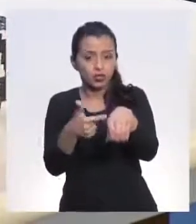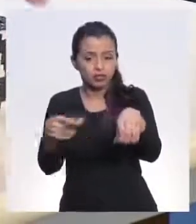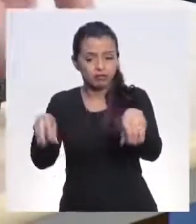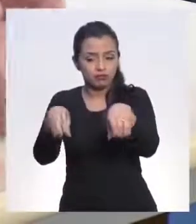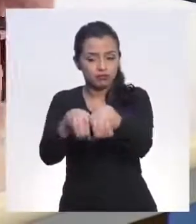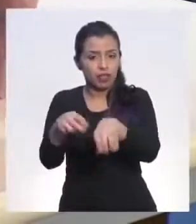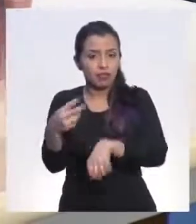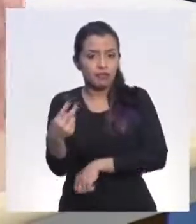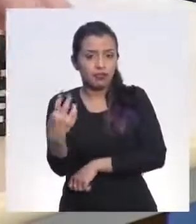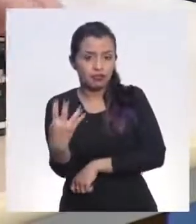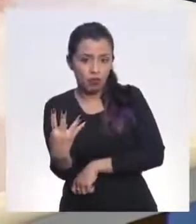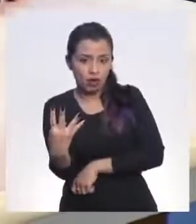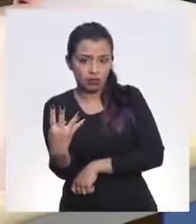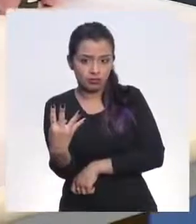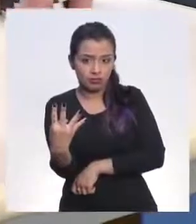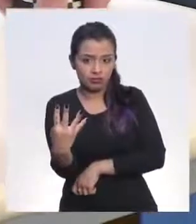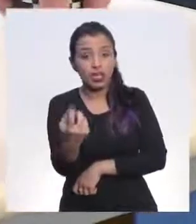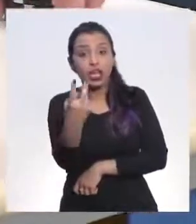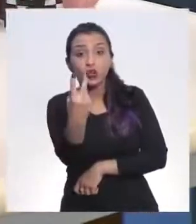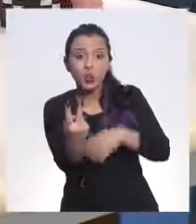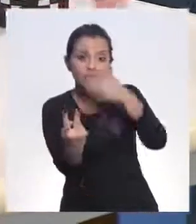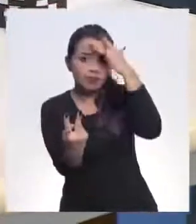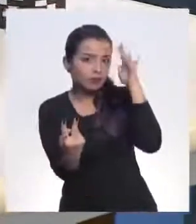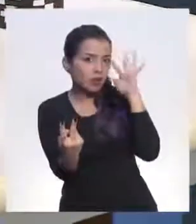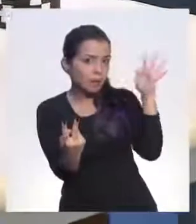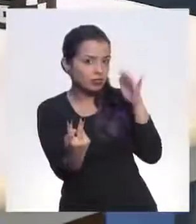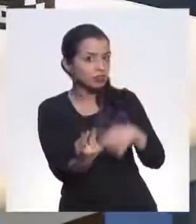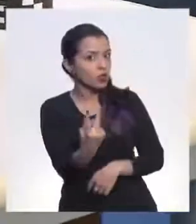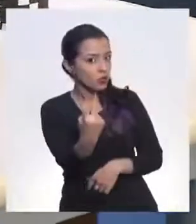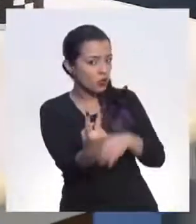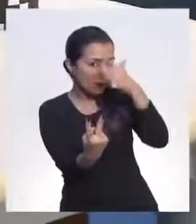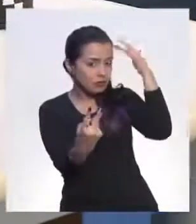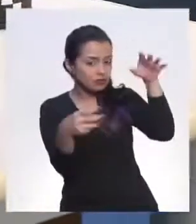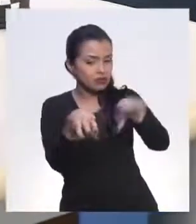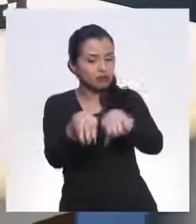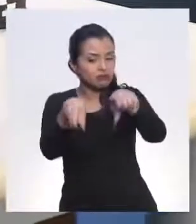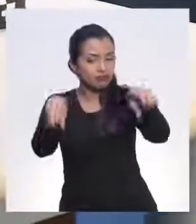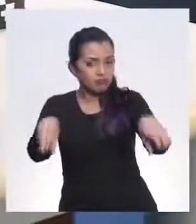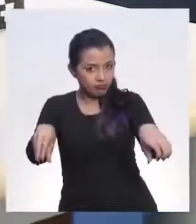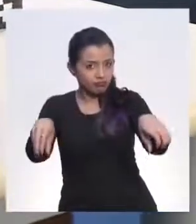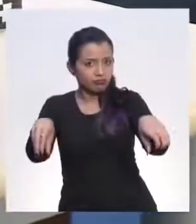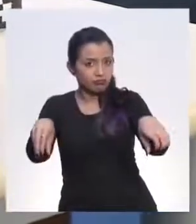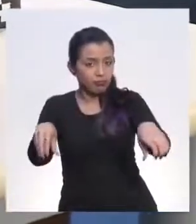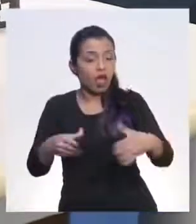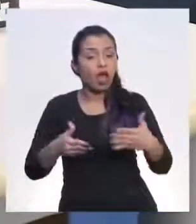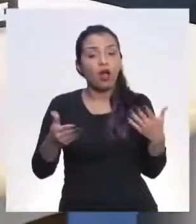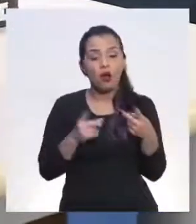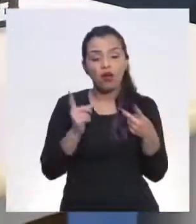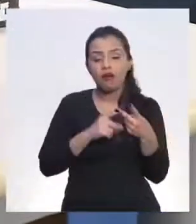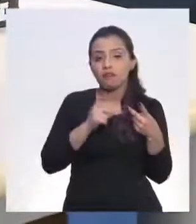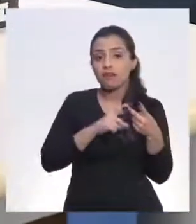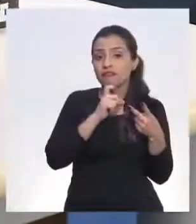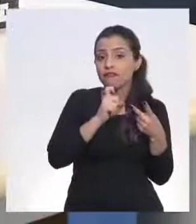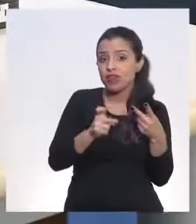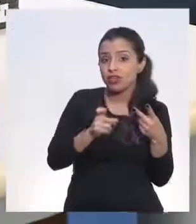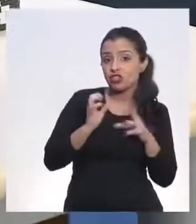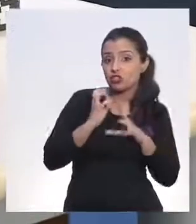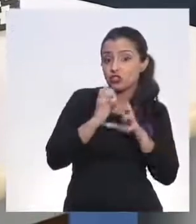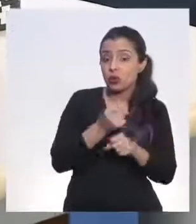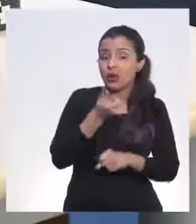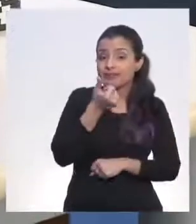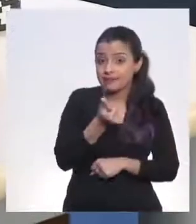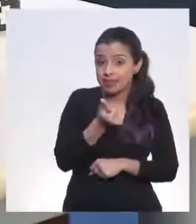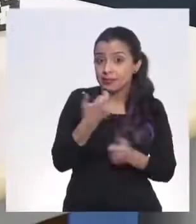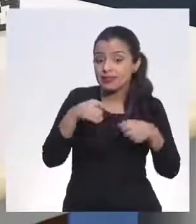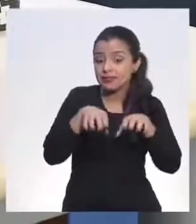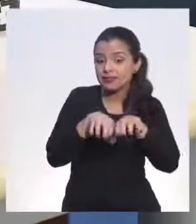consecutivamente o outro jogador aqui terá 12. Então, separei aqui os dois jogadores. Vou para a ficha verde. Eu tenho 6, né? Tem que separar 6.